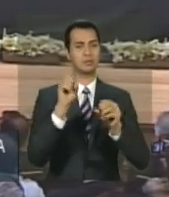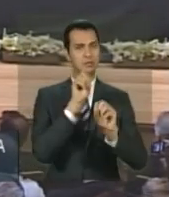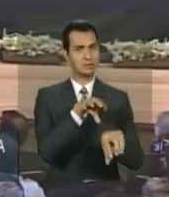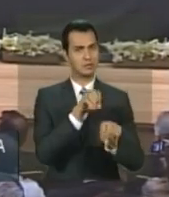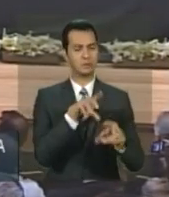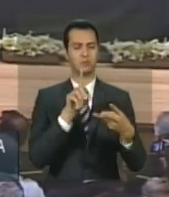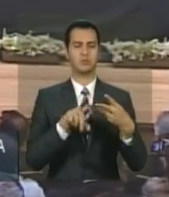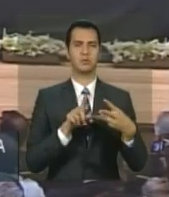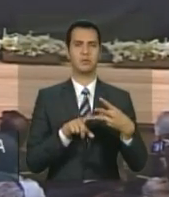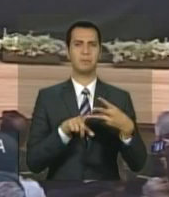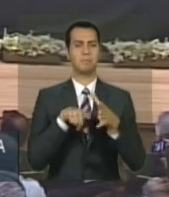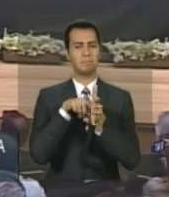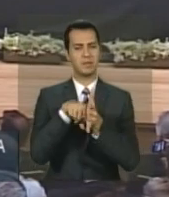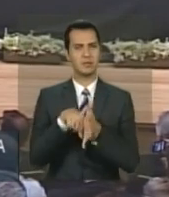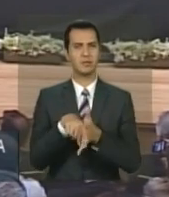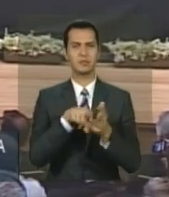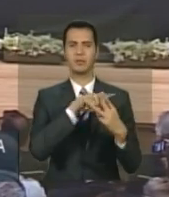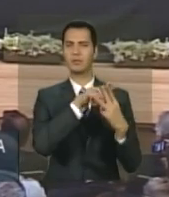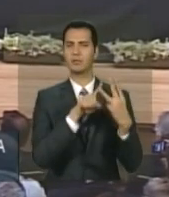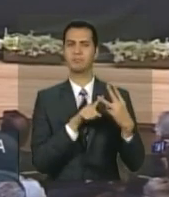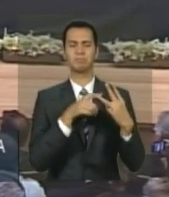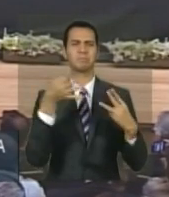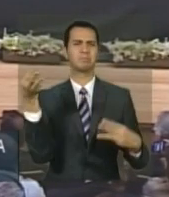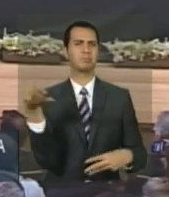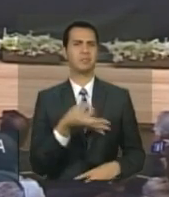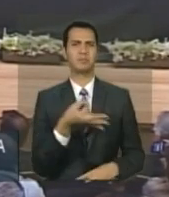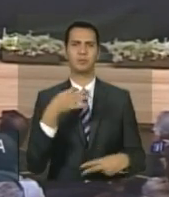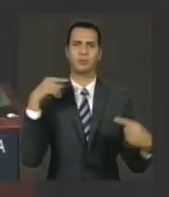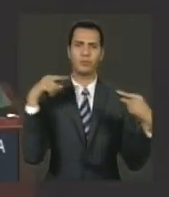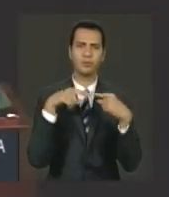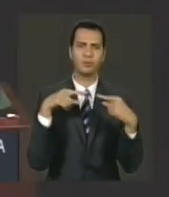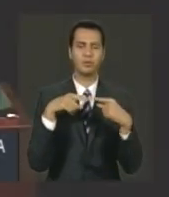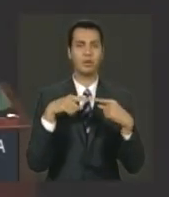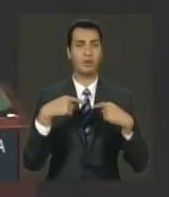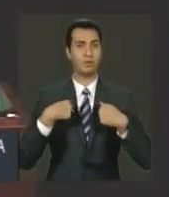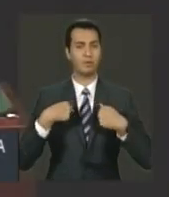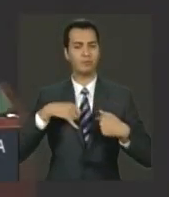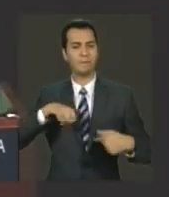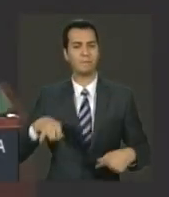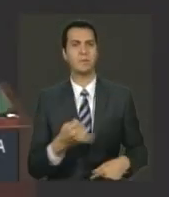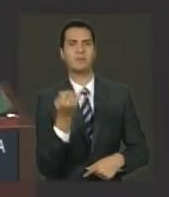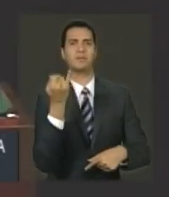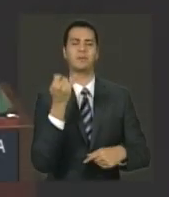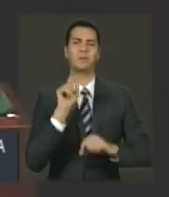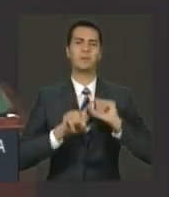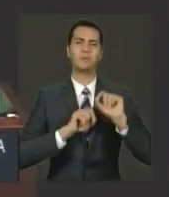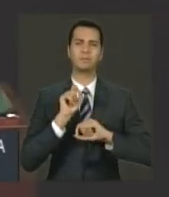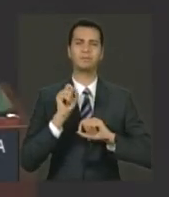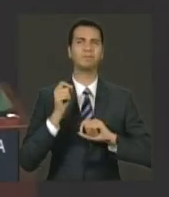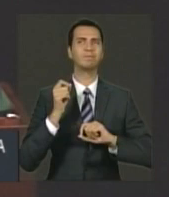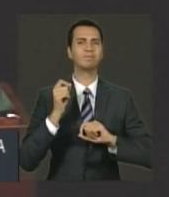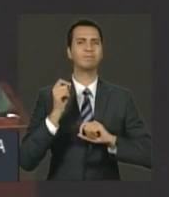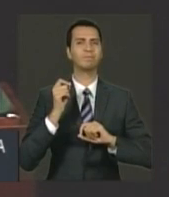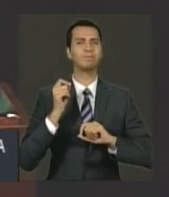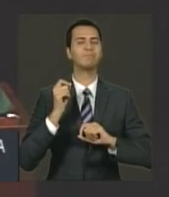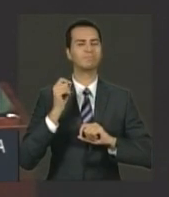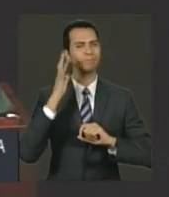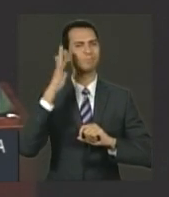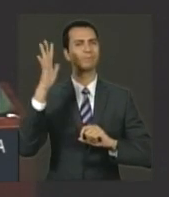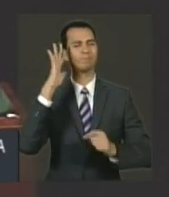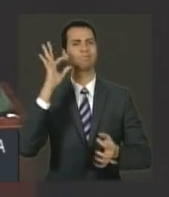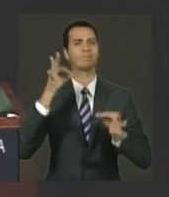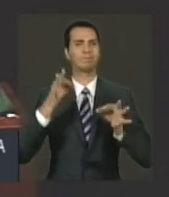em um belo modelo de humanismo que me dava a oportunidade de realizar o que havia proposto a fazer na